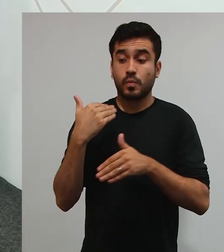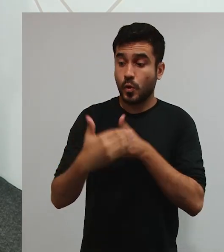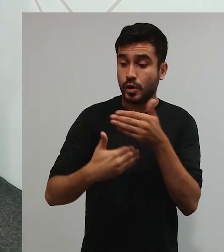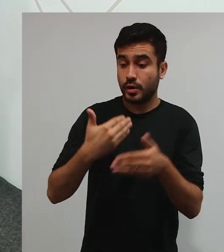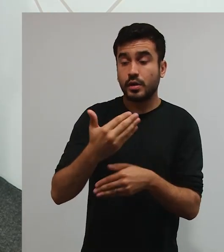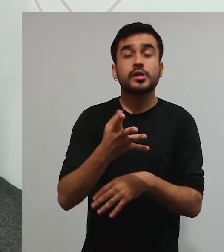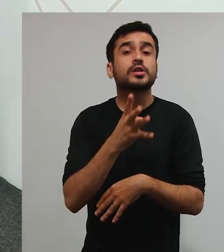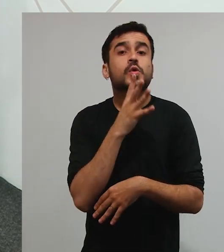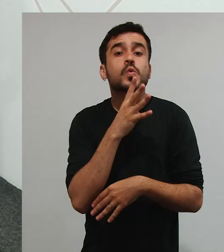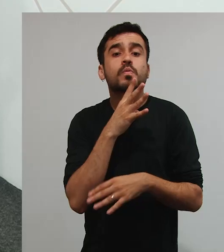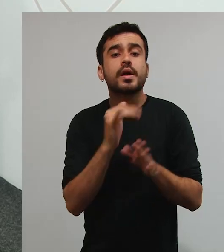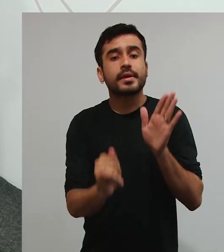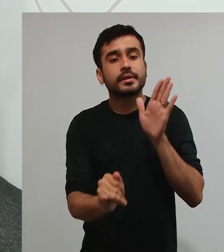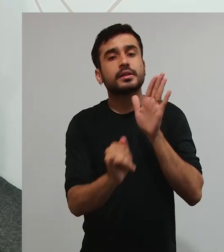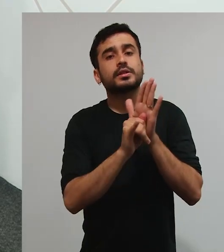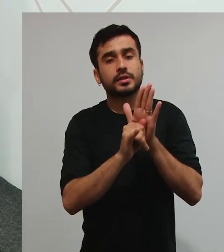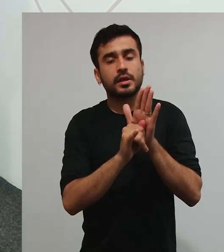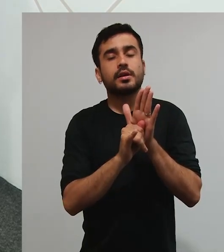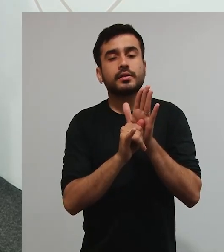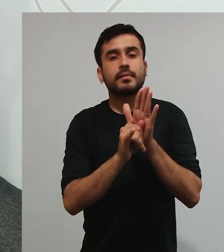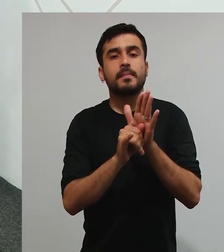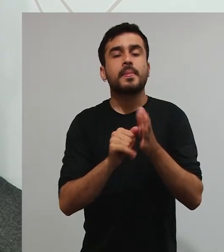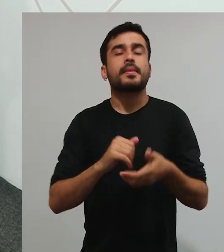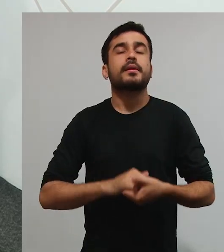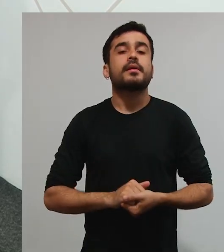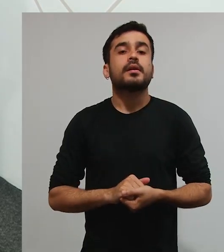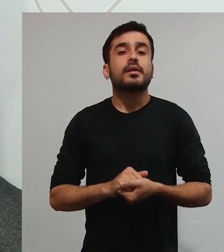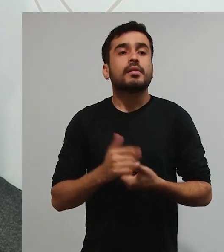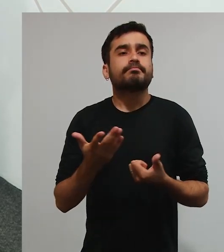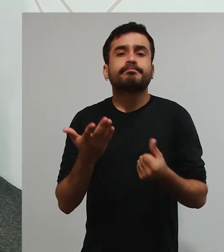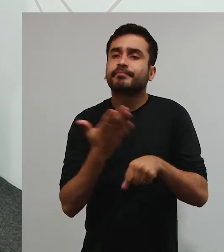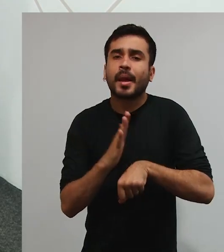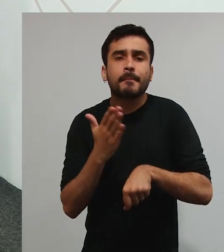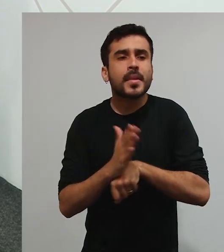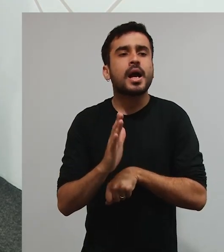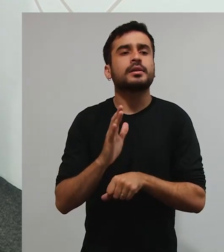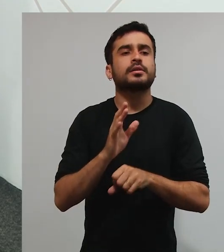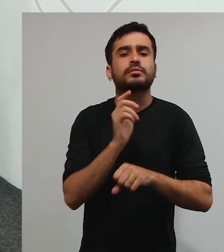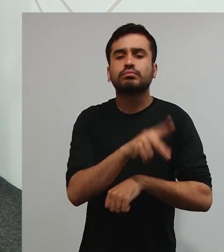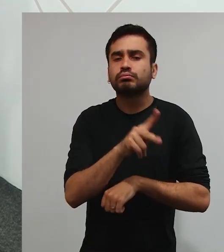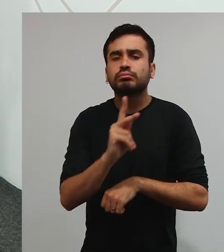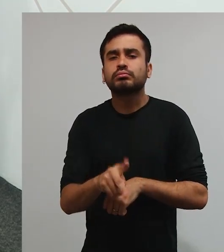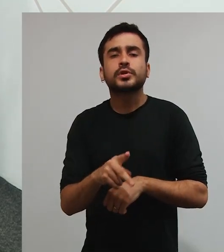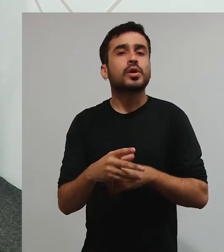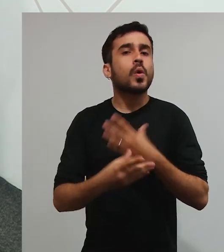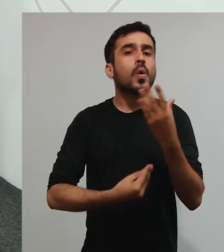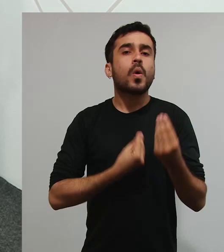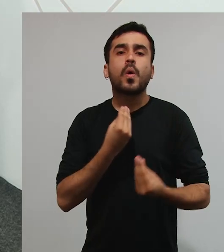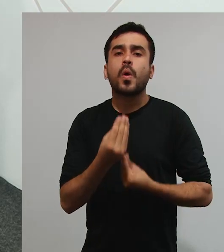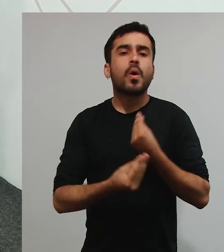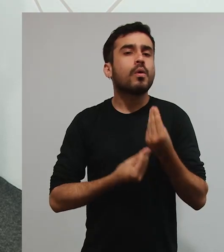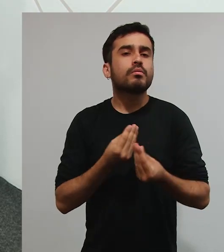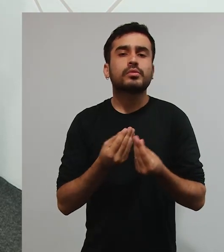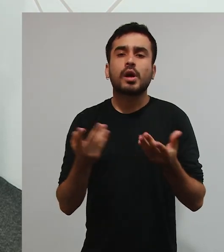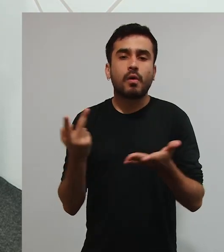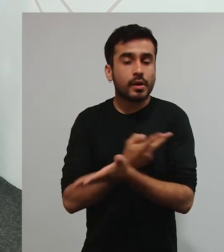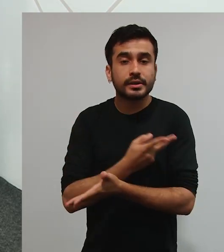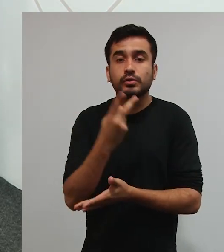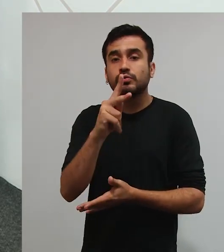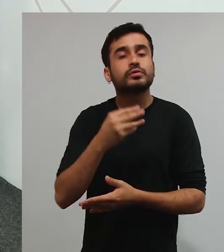de reconhecimento da identidade docente, da prática docente, como que foi